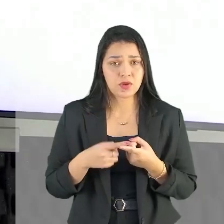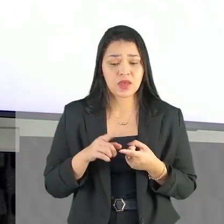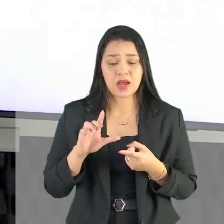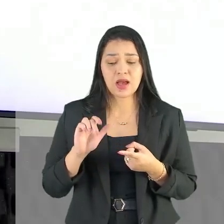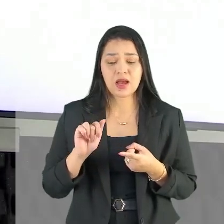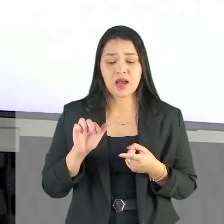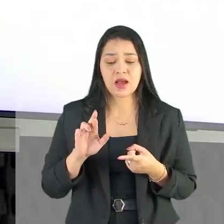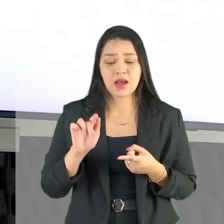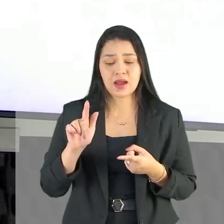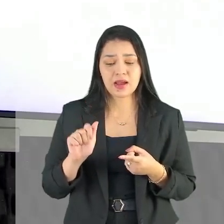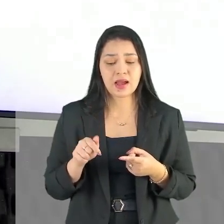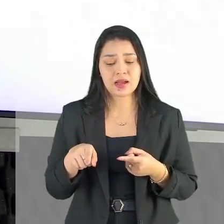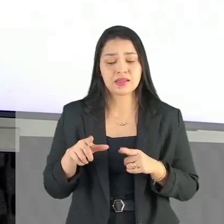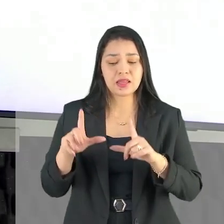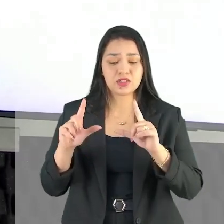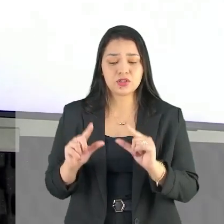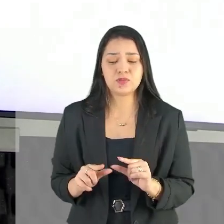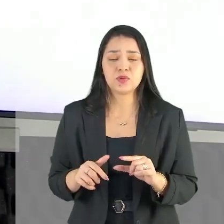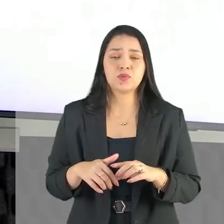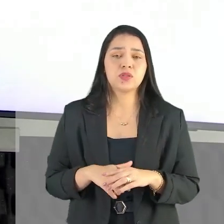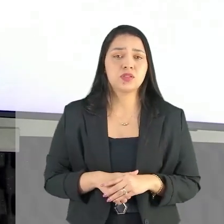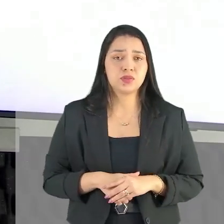carga está diminuindo.